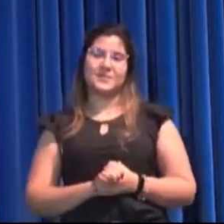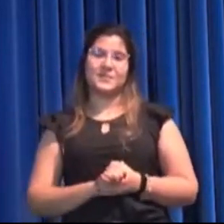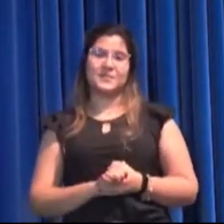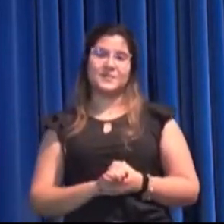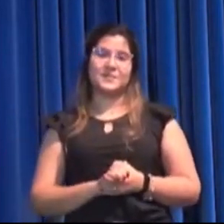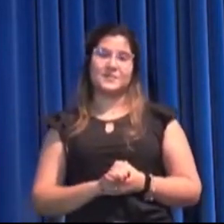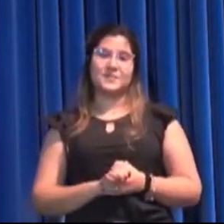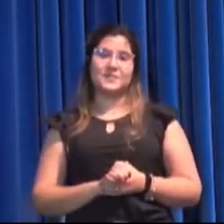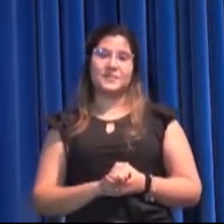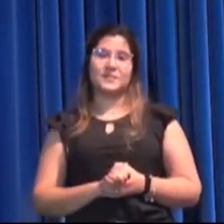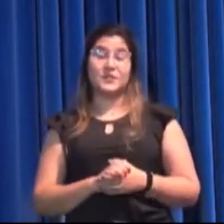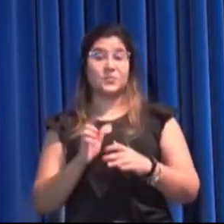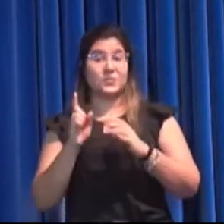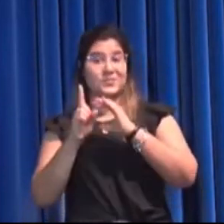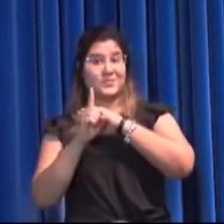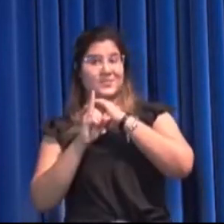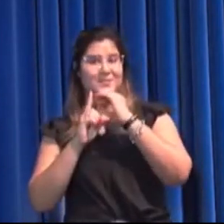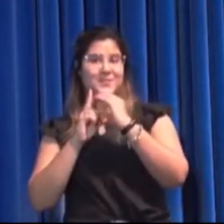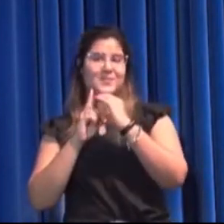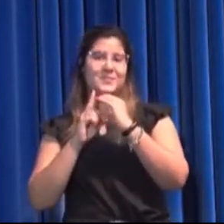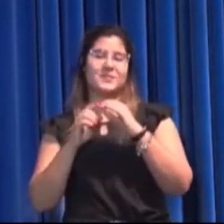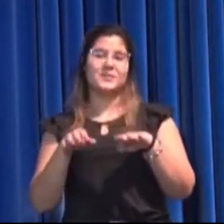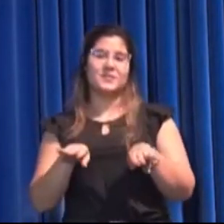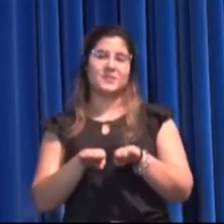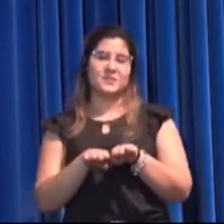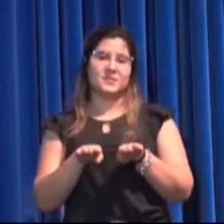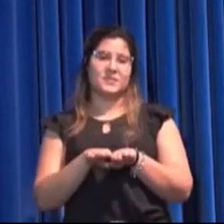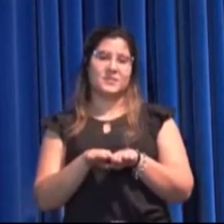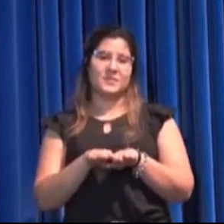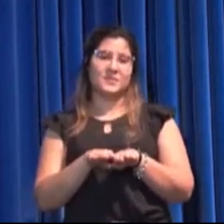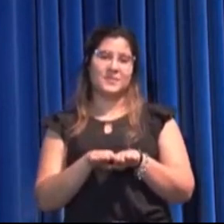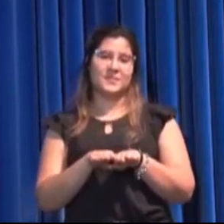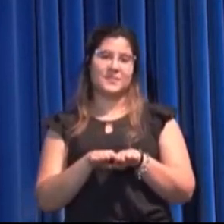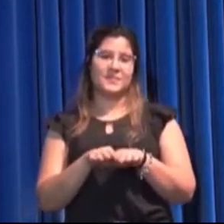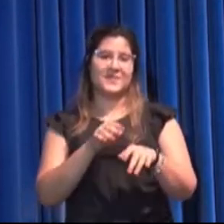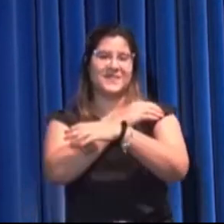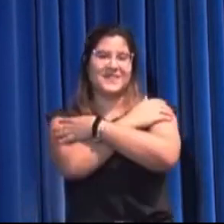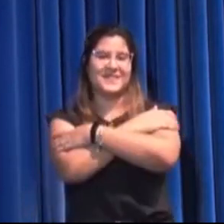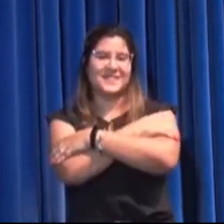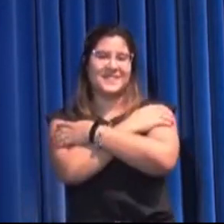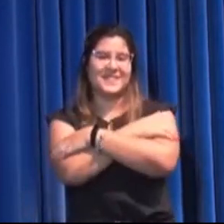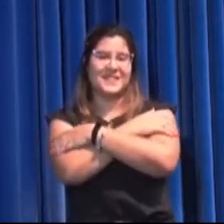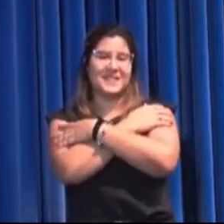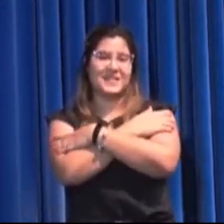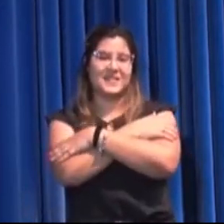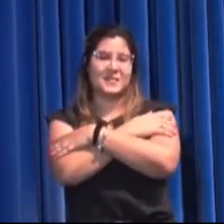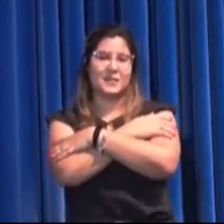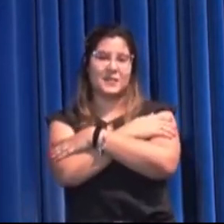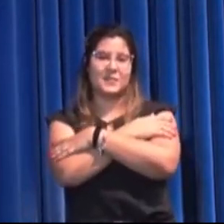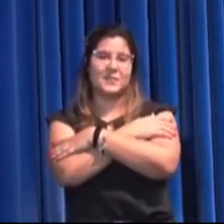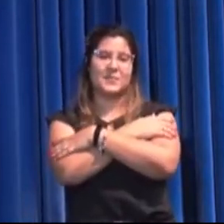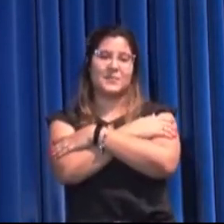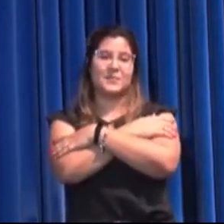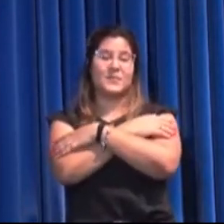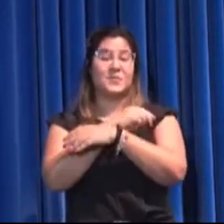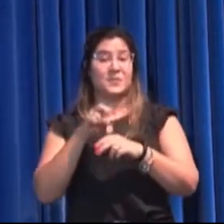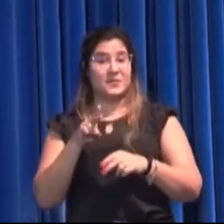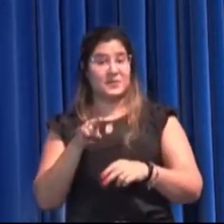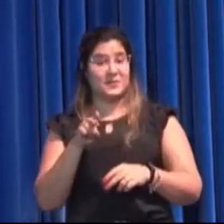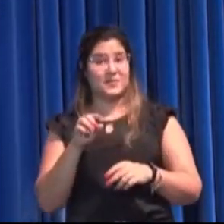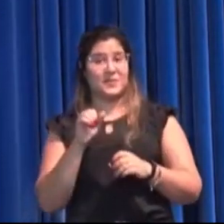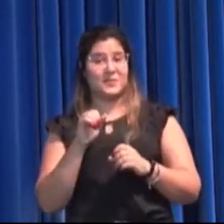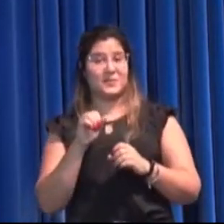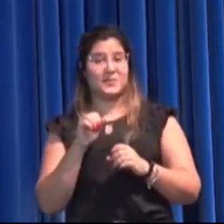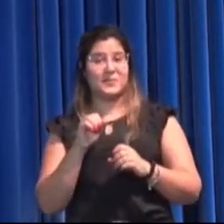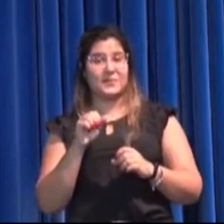nosso culto e também abraçando indiretamente os irmãos que estão nos